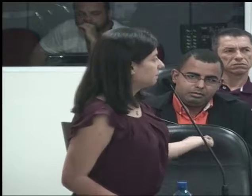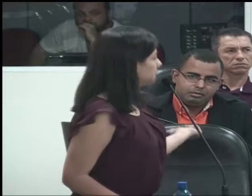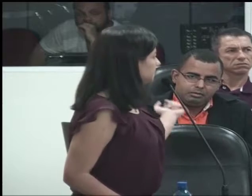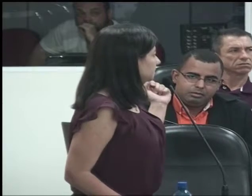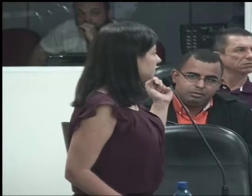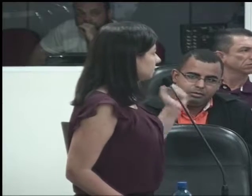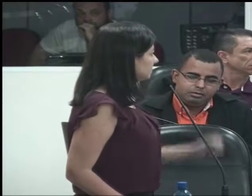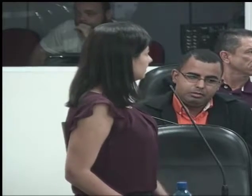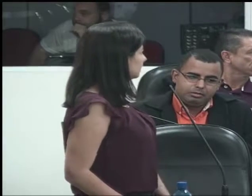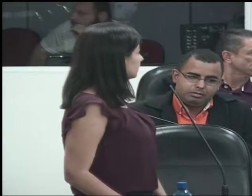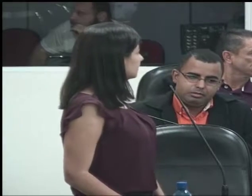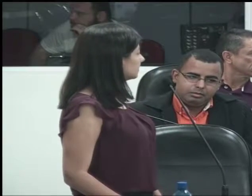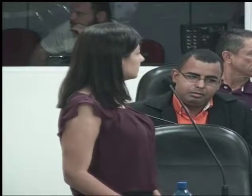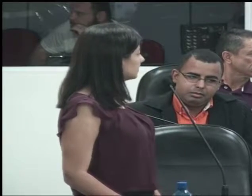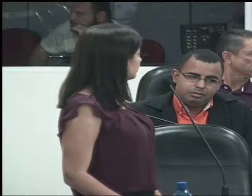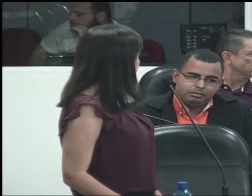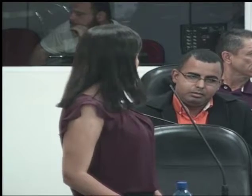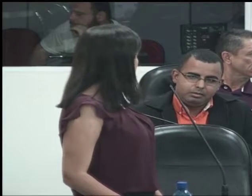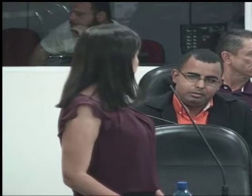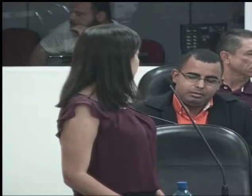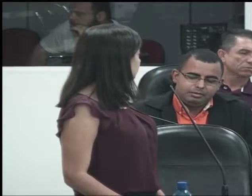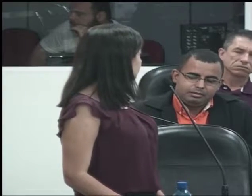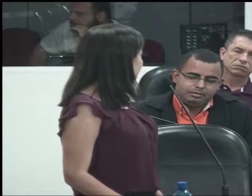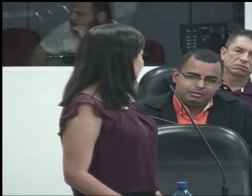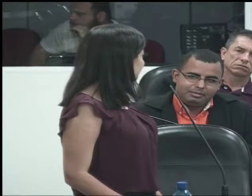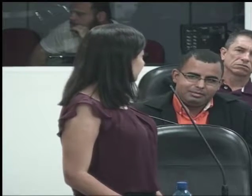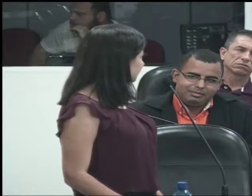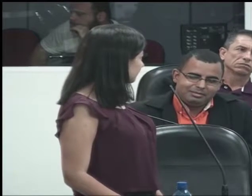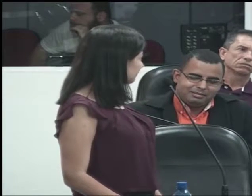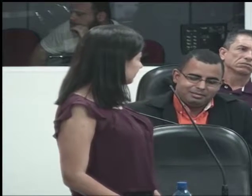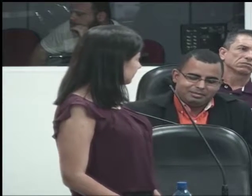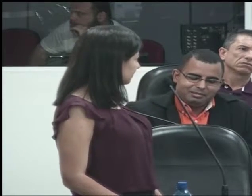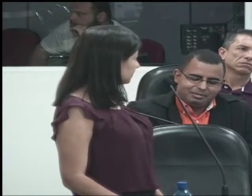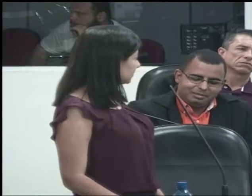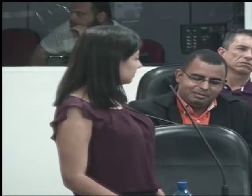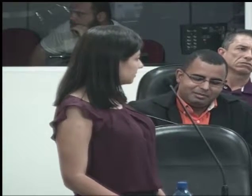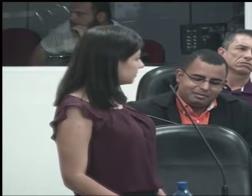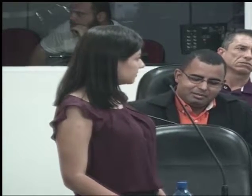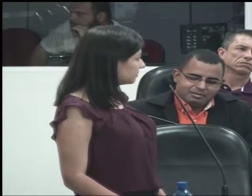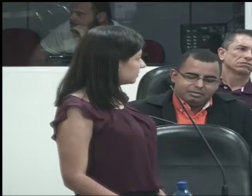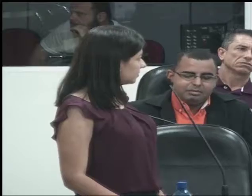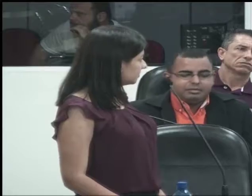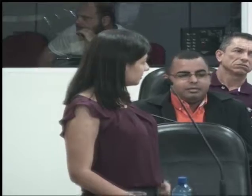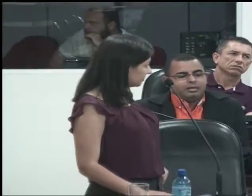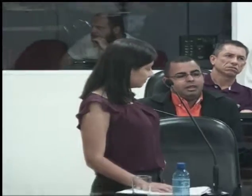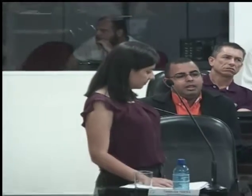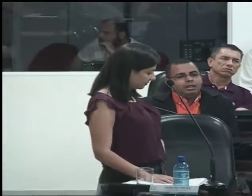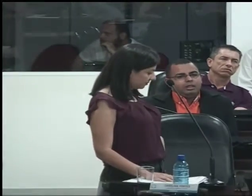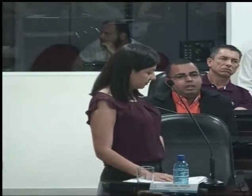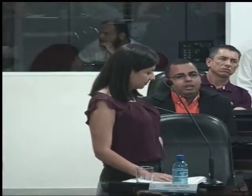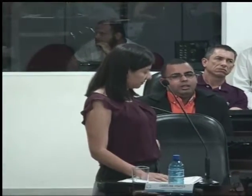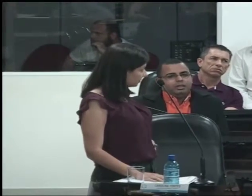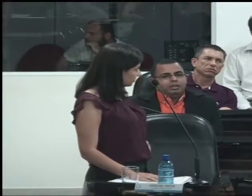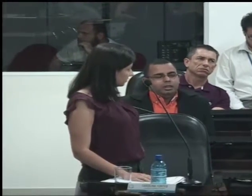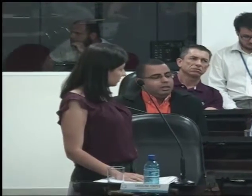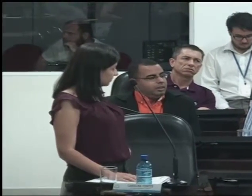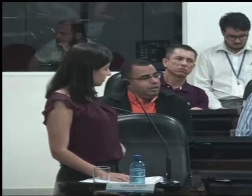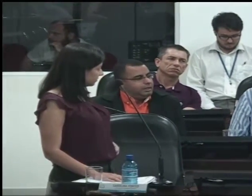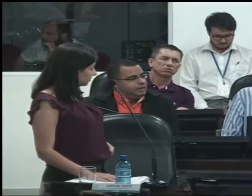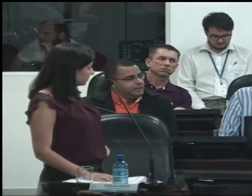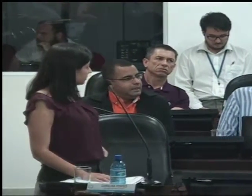vereador. Vereadora, muito importante a fala da senhora. E o que eu quis dizer, só